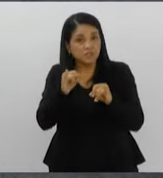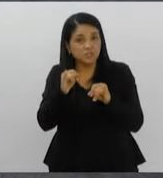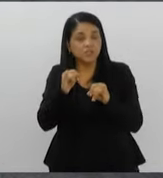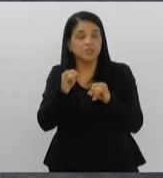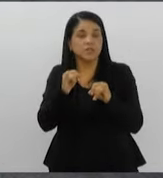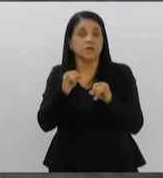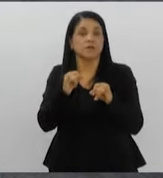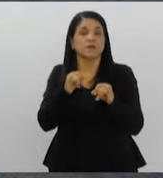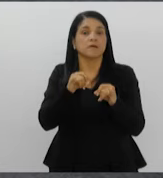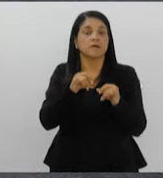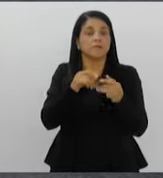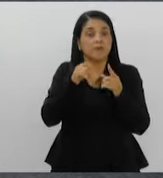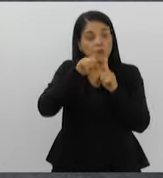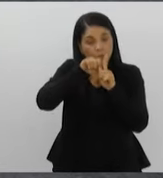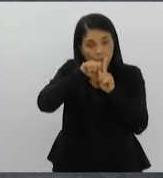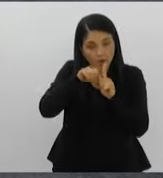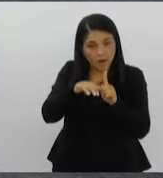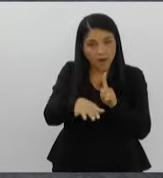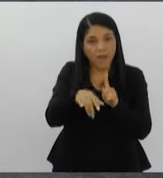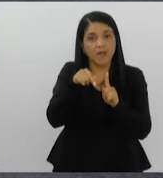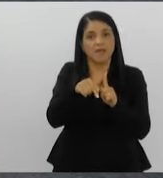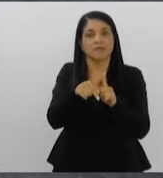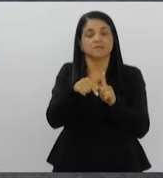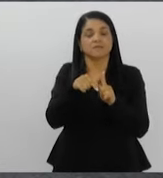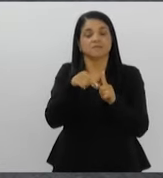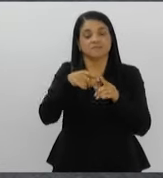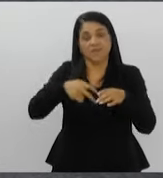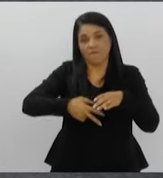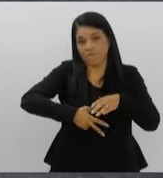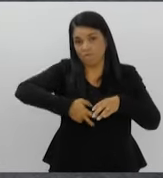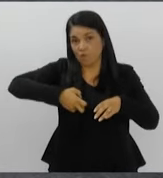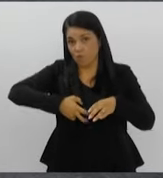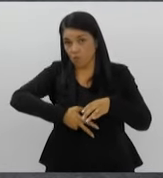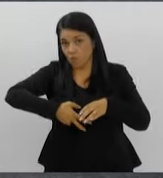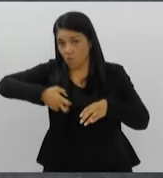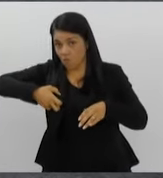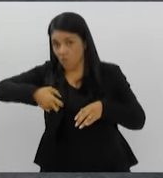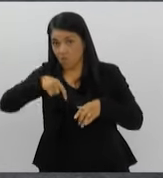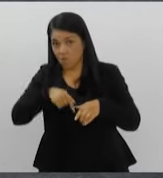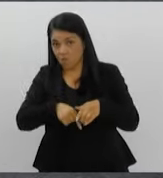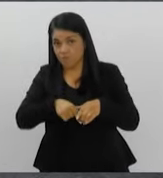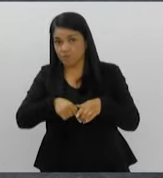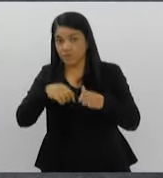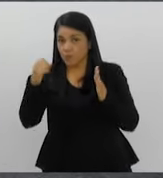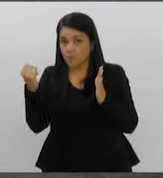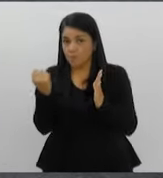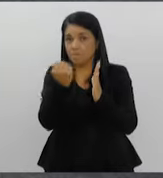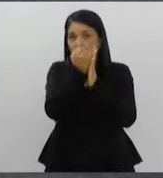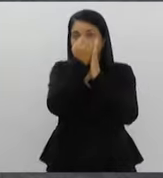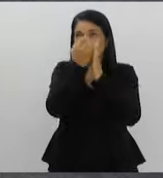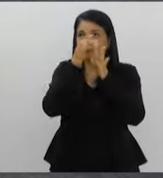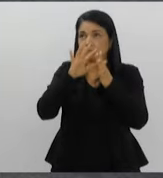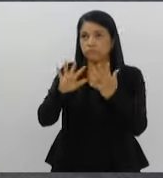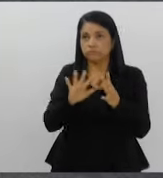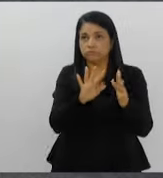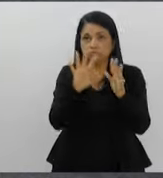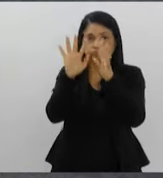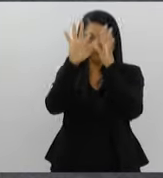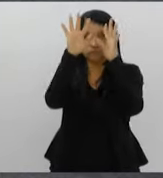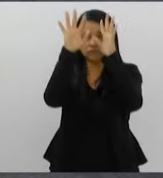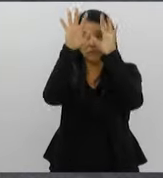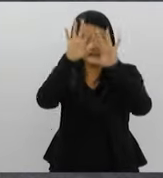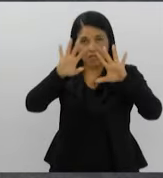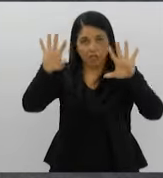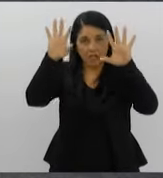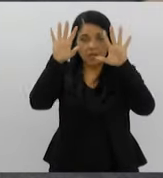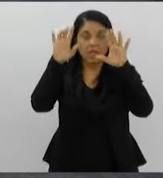matriz limpa. Gás é combustível fóssil. É fato que o impacto poluente do gás na atmosfera é